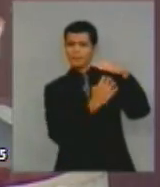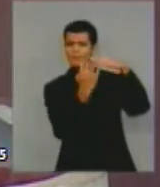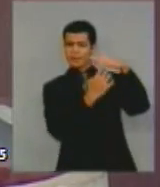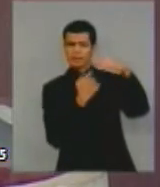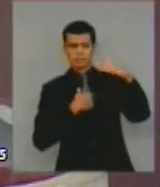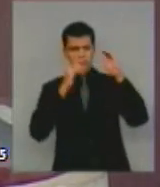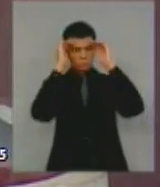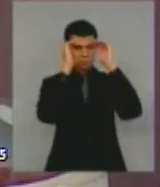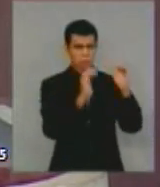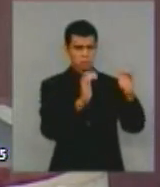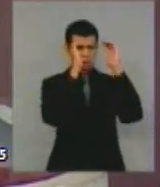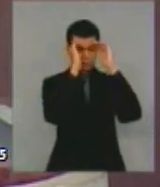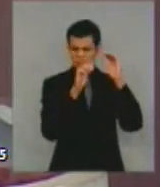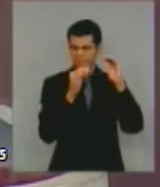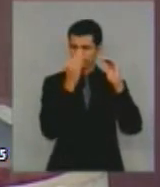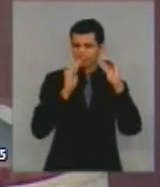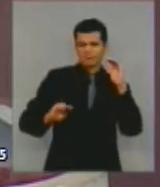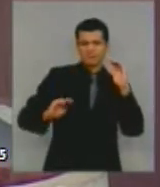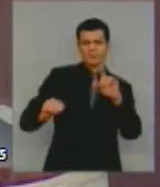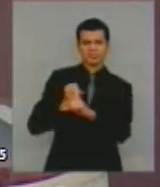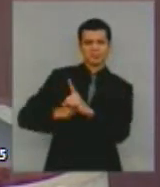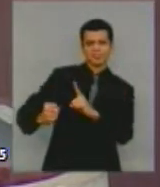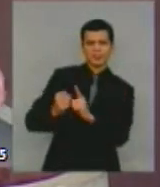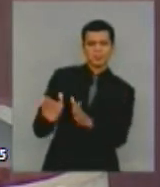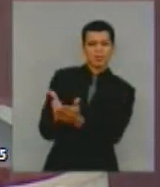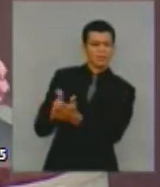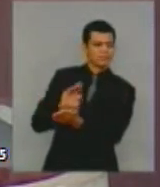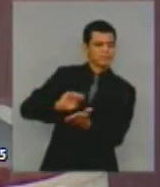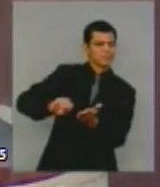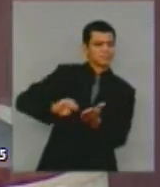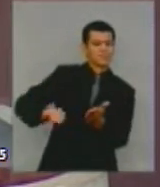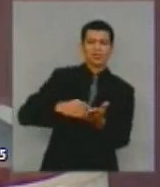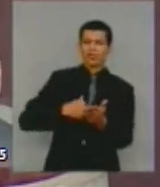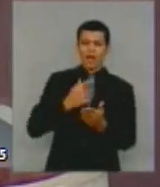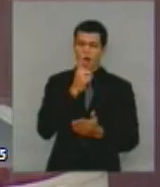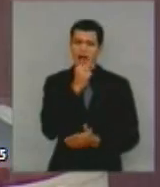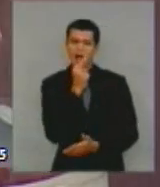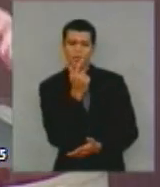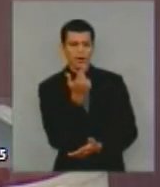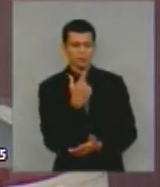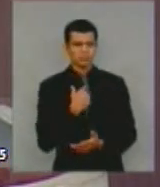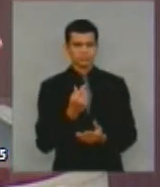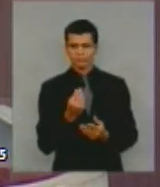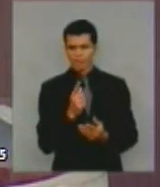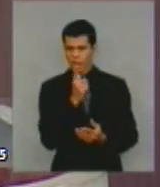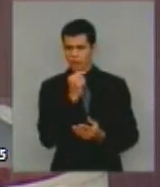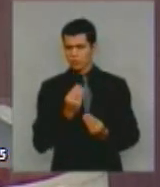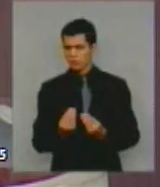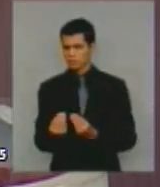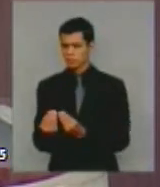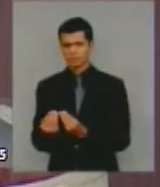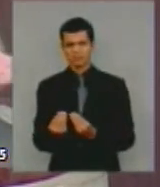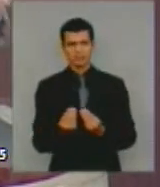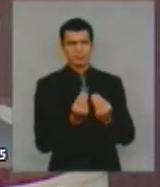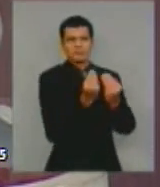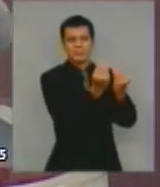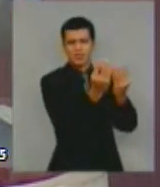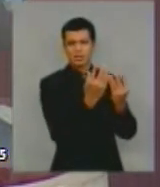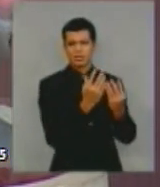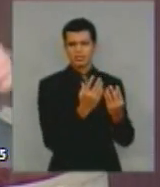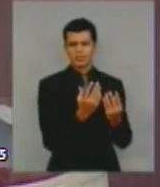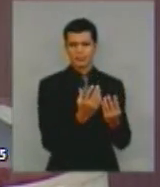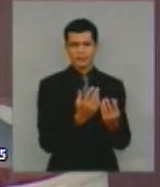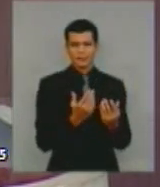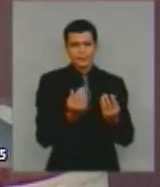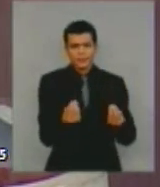tem recebido a outorga da nossa água tem sido sucessivamente o grande poder econômico. Eu repito, em